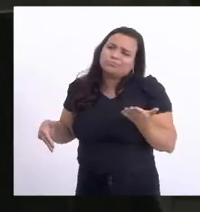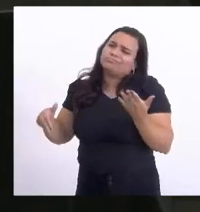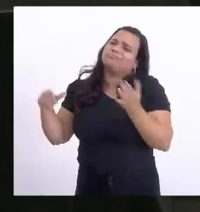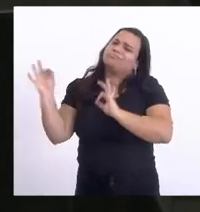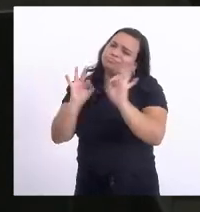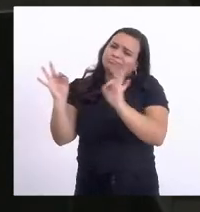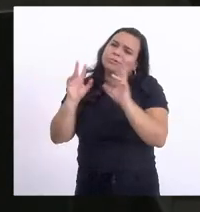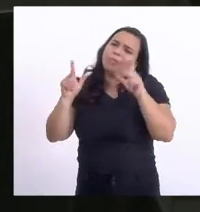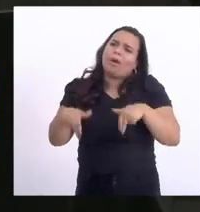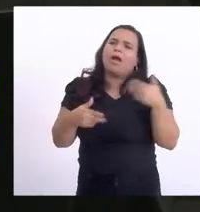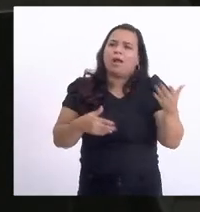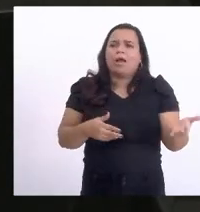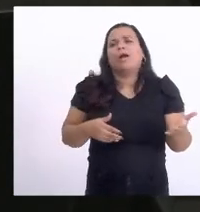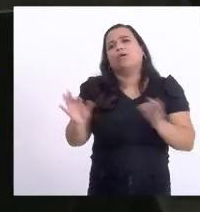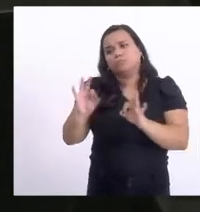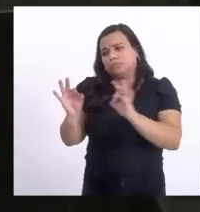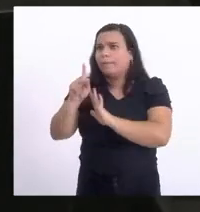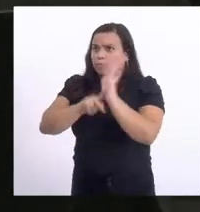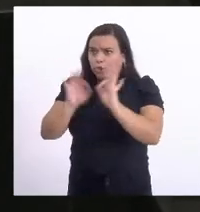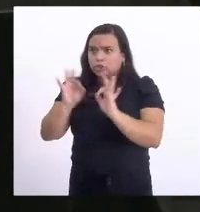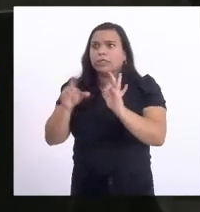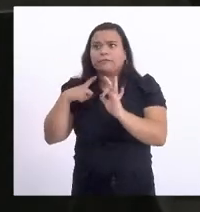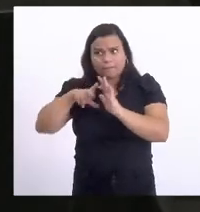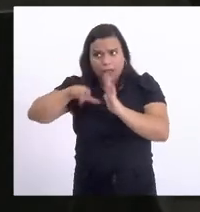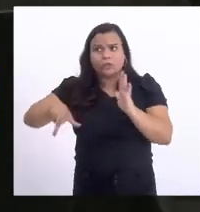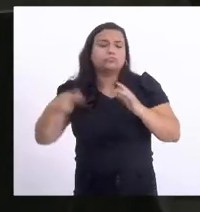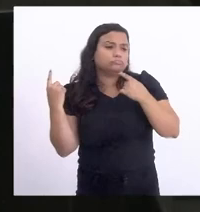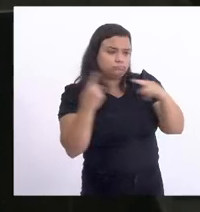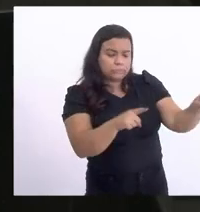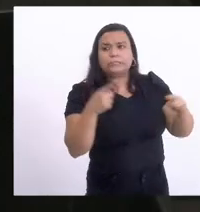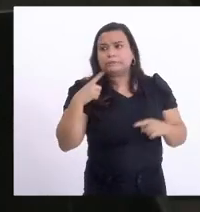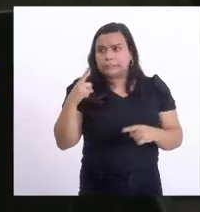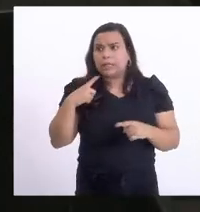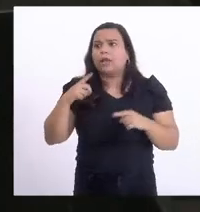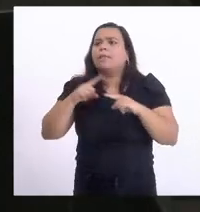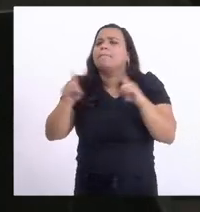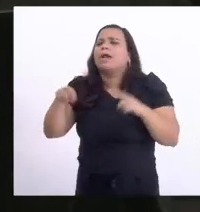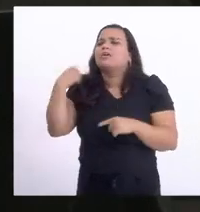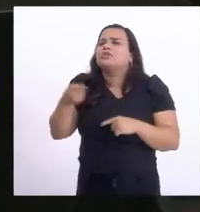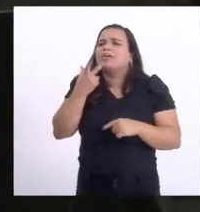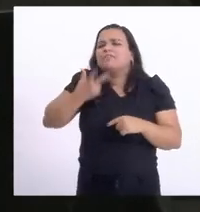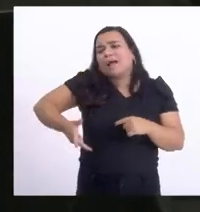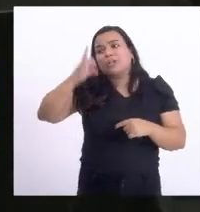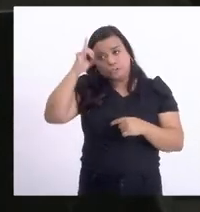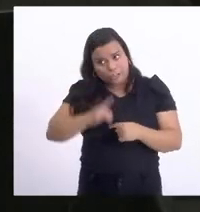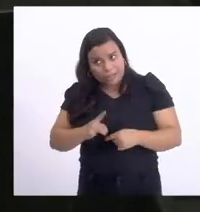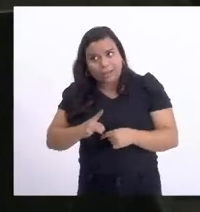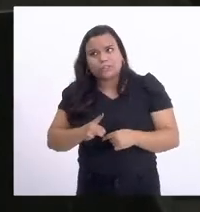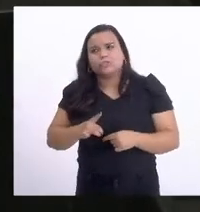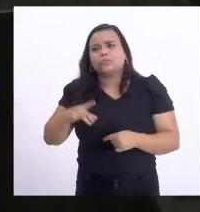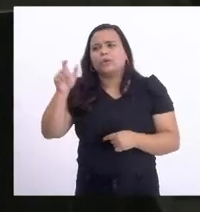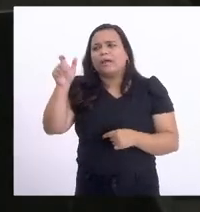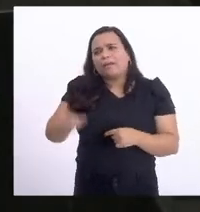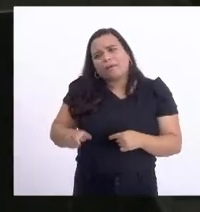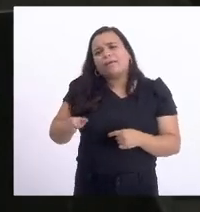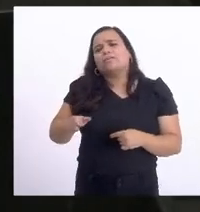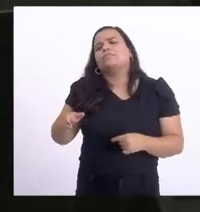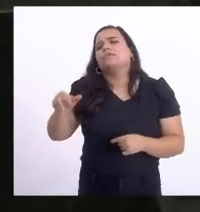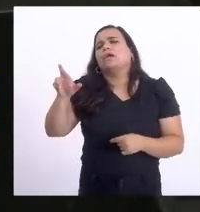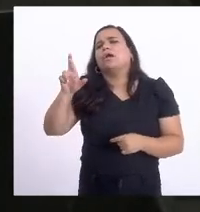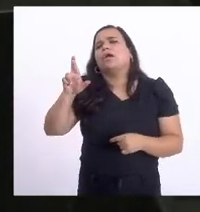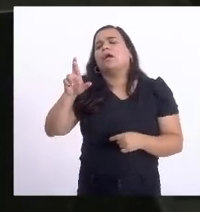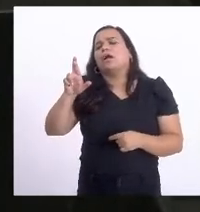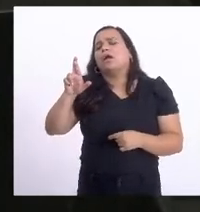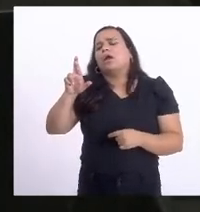formulações para combater. Por exemplo, quando falamos dos direitos dos refugiados, falamos da